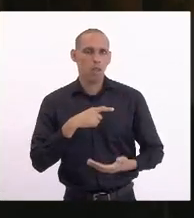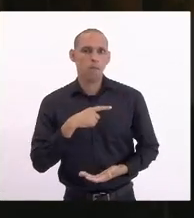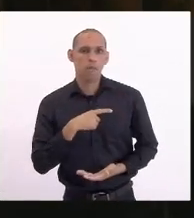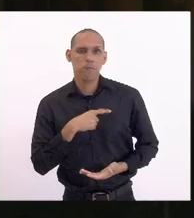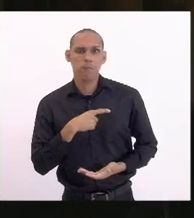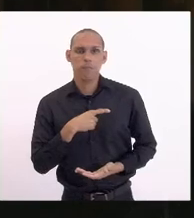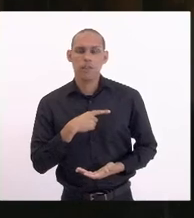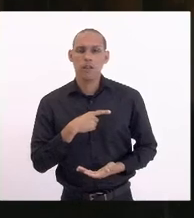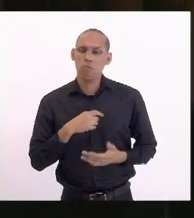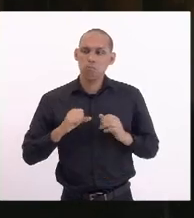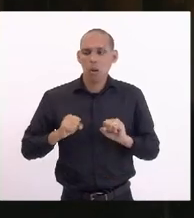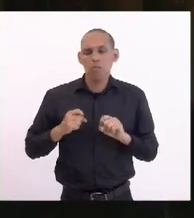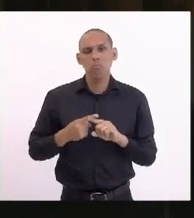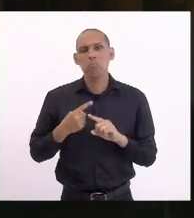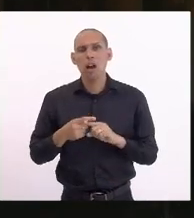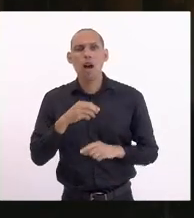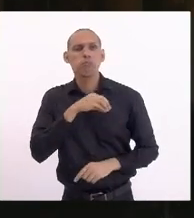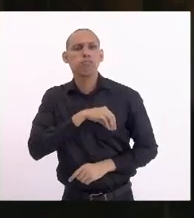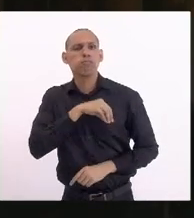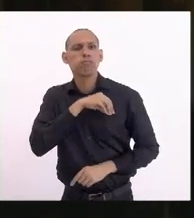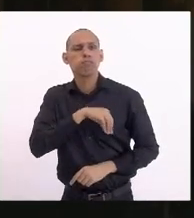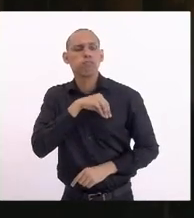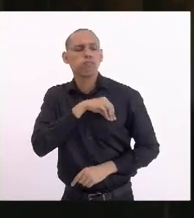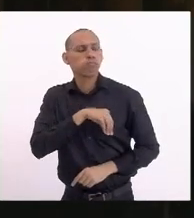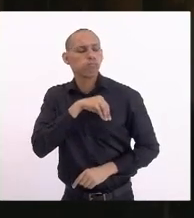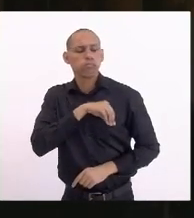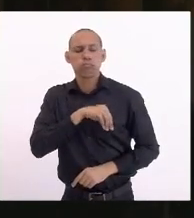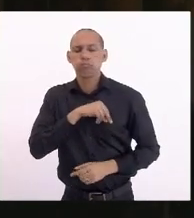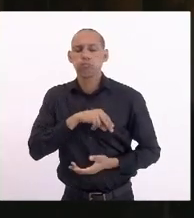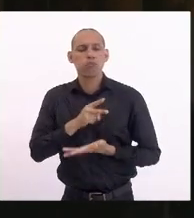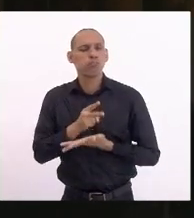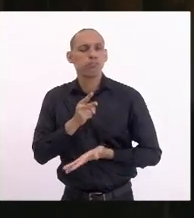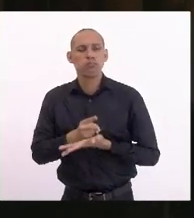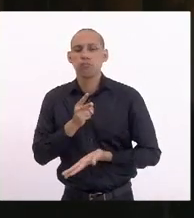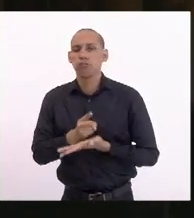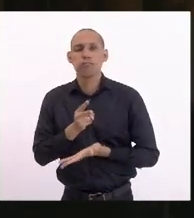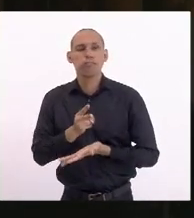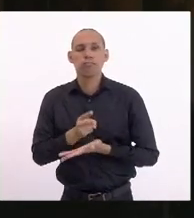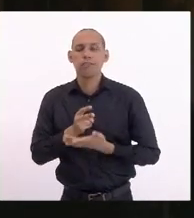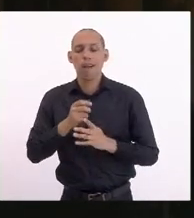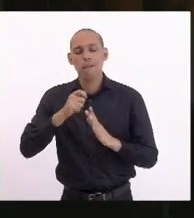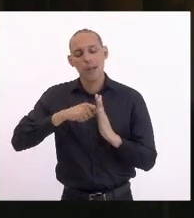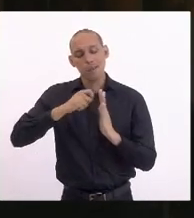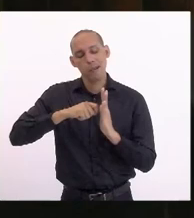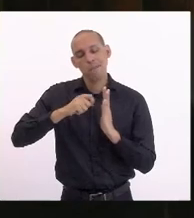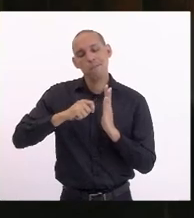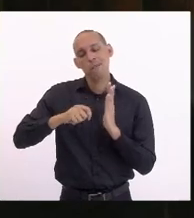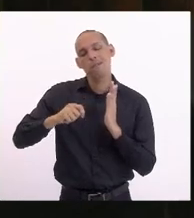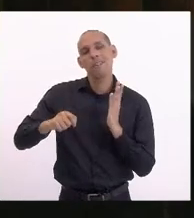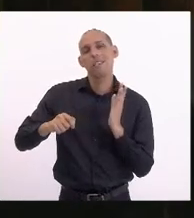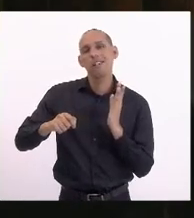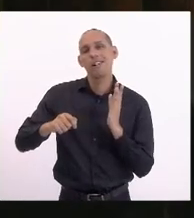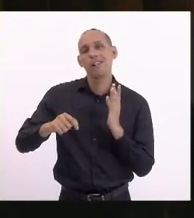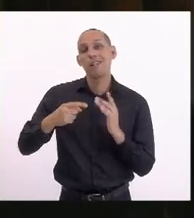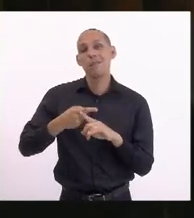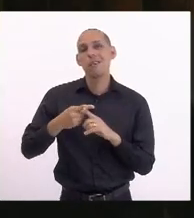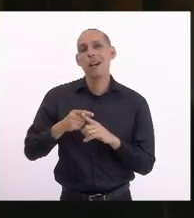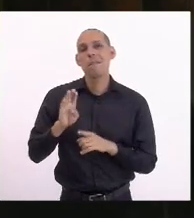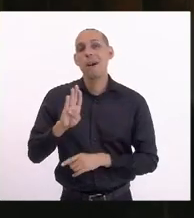porque o salário dele cai todo mês certinho na conta dele, pelo Banco do